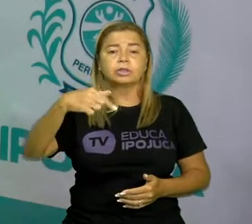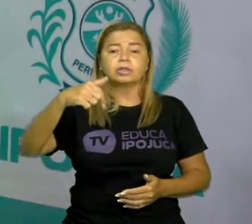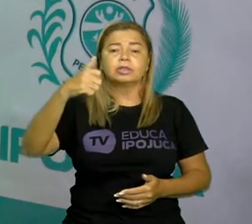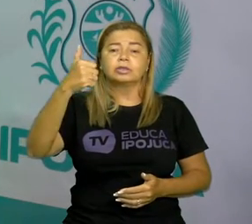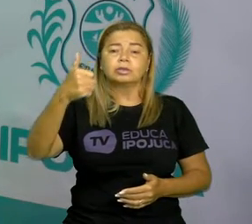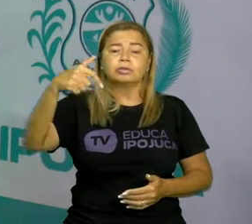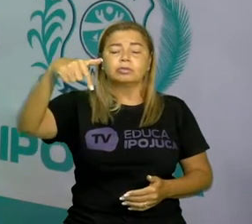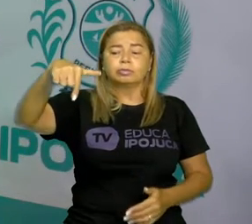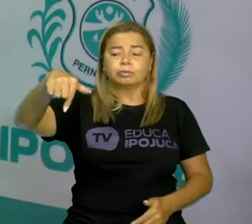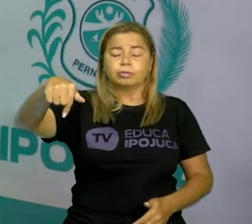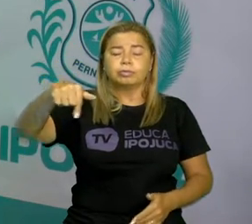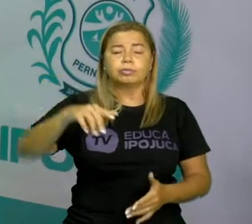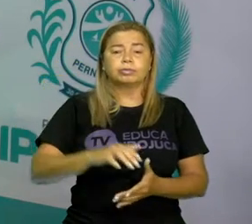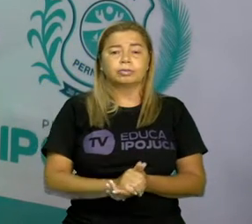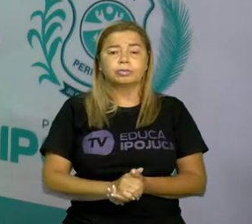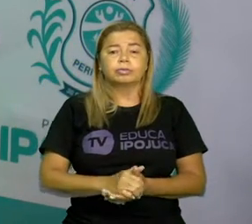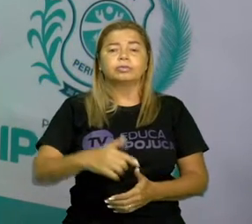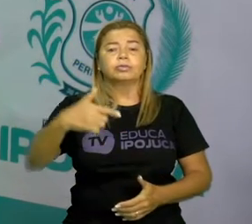2.417.